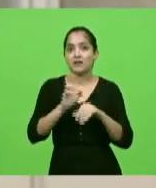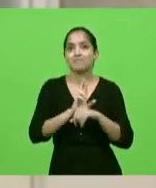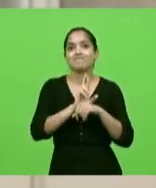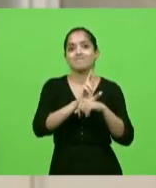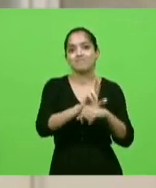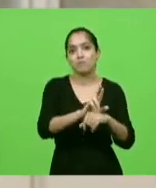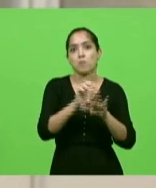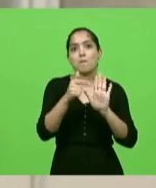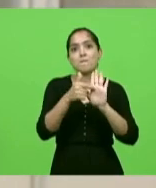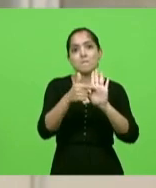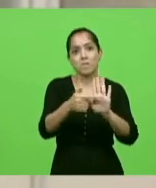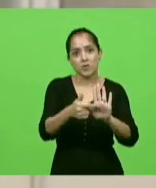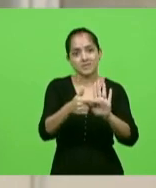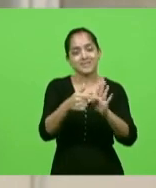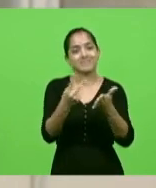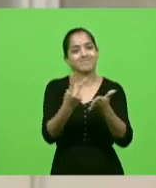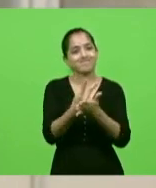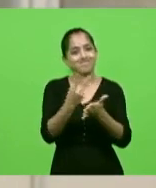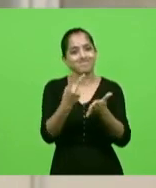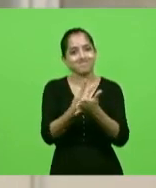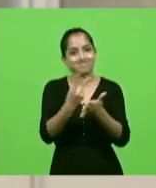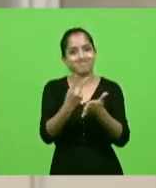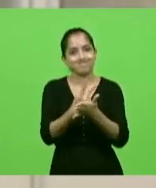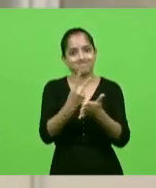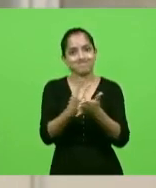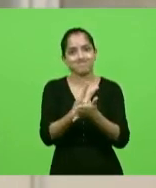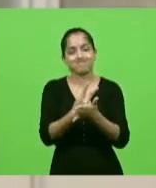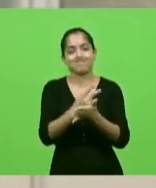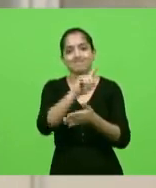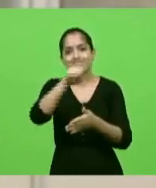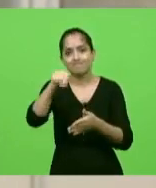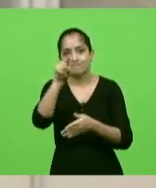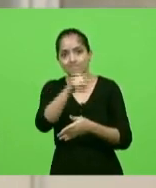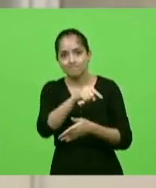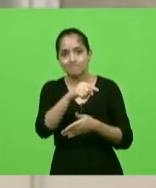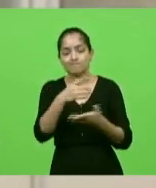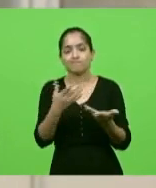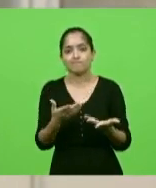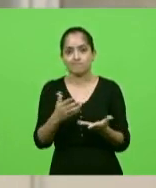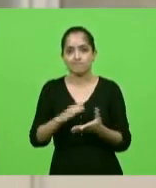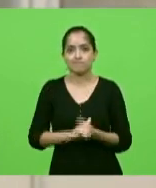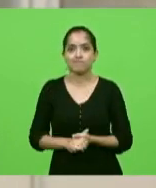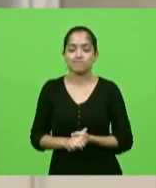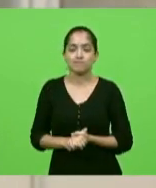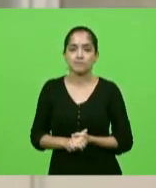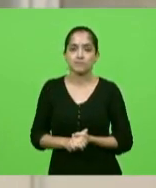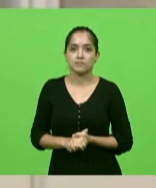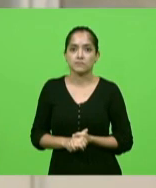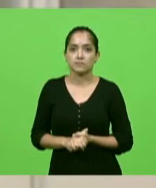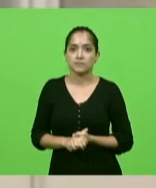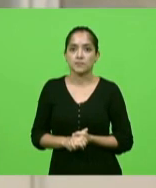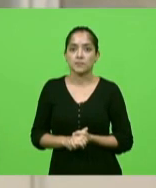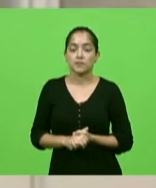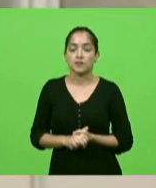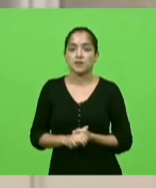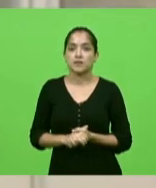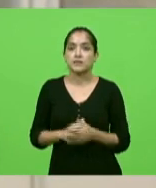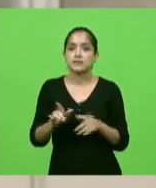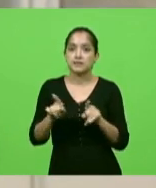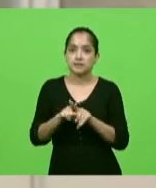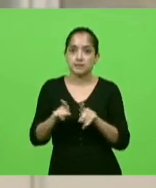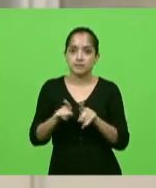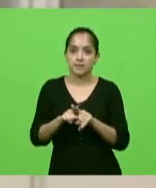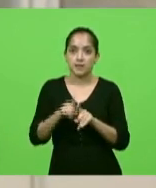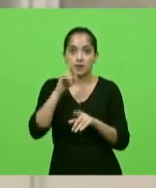representa grave defeito passível de invalidação dos atos praticados o outro sim